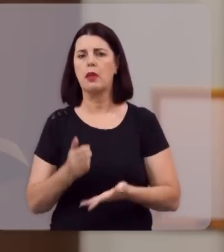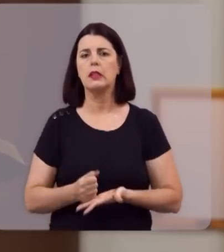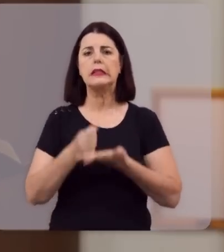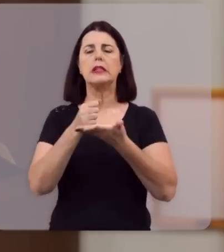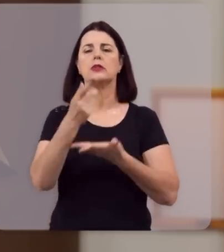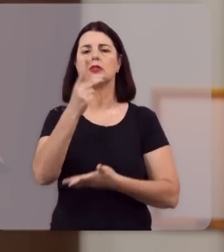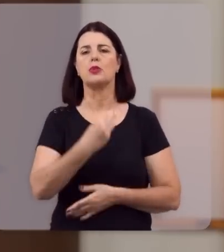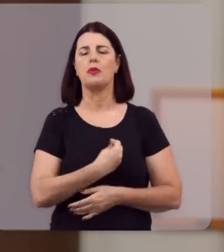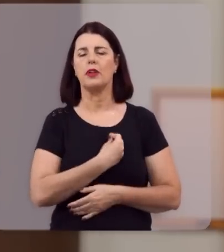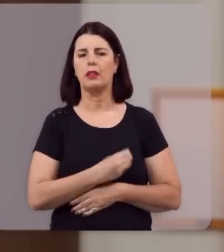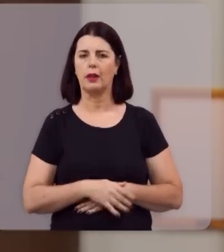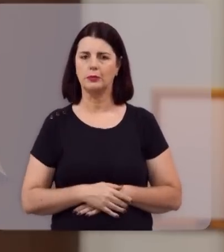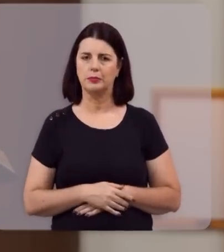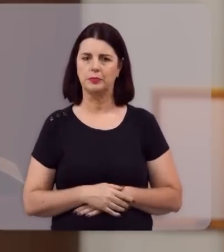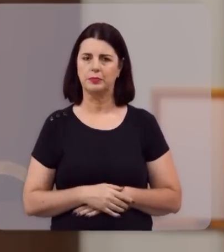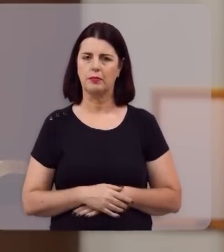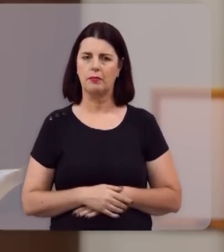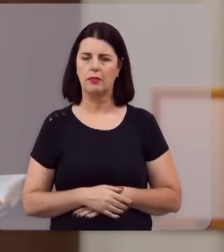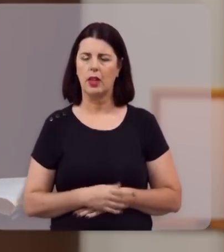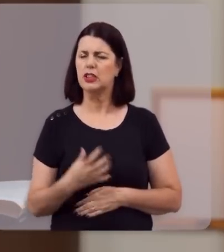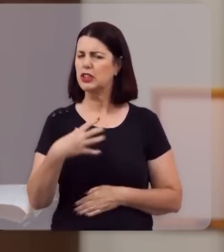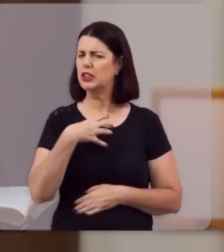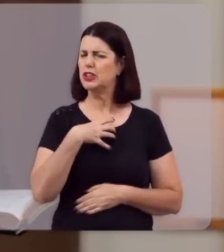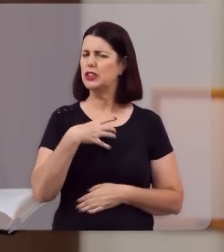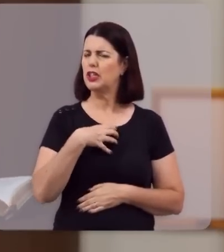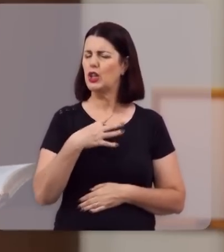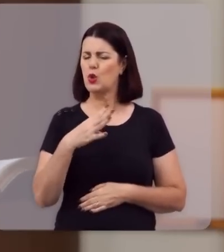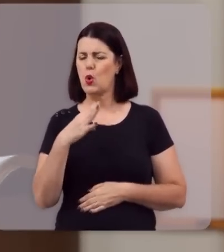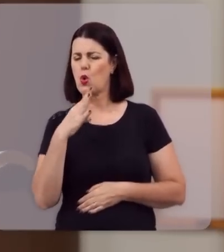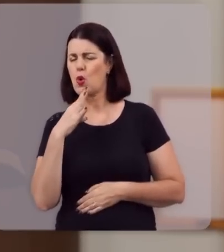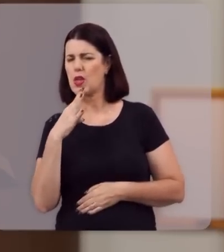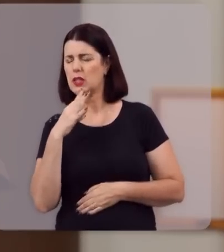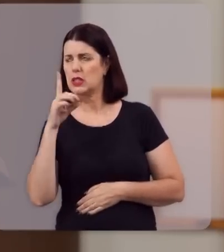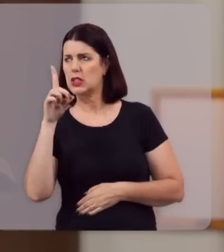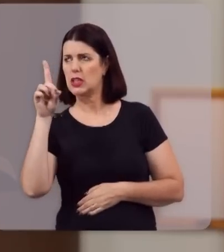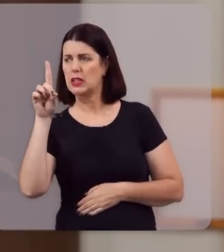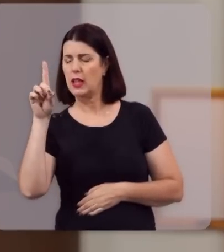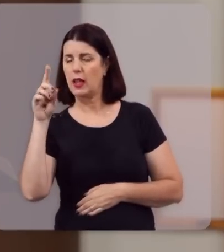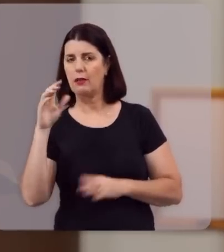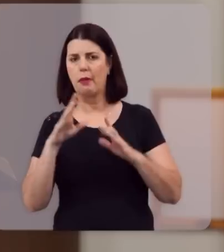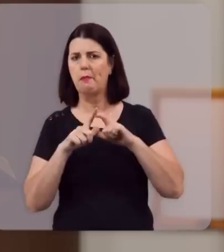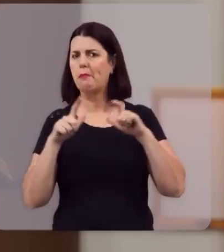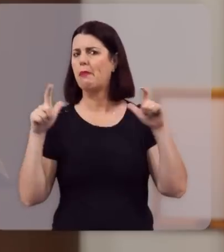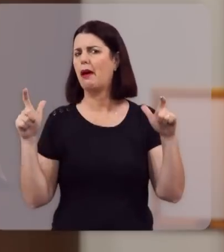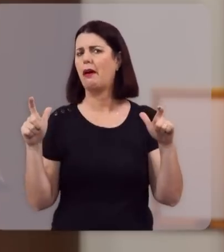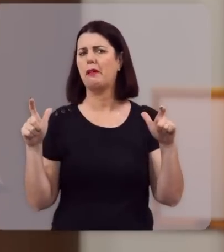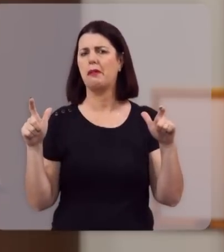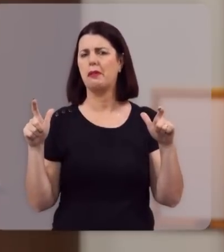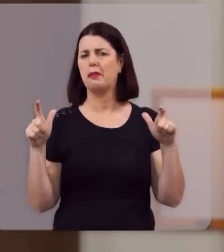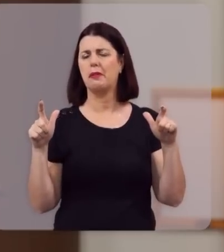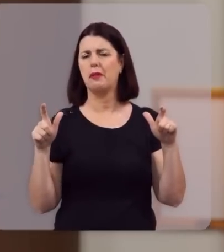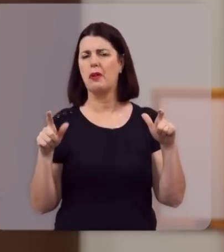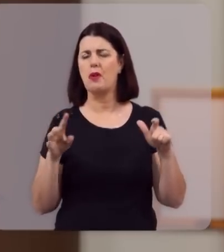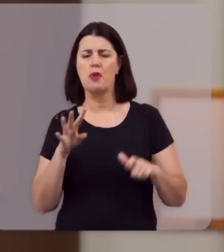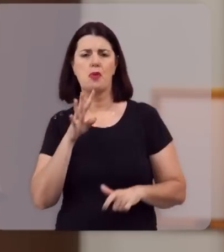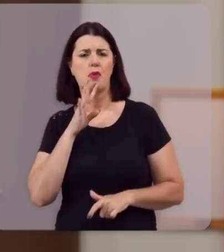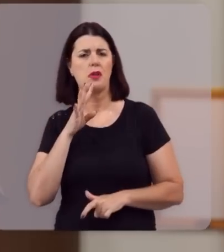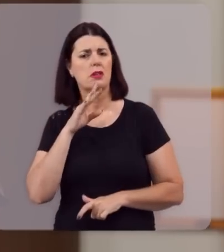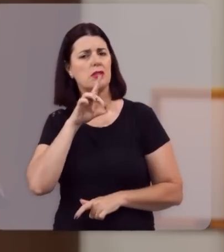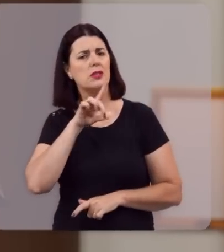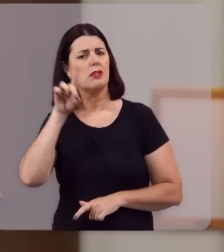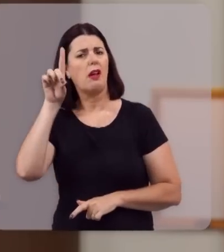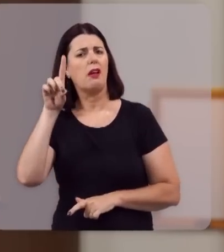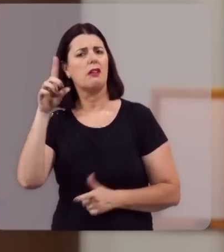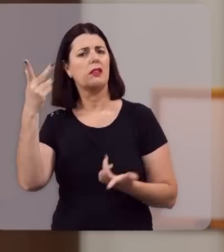segurando você de tal forma que o conhecimento de Deus é abrangente conhecimento